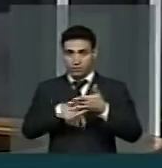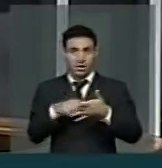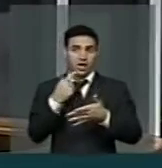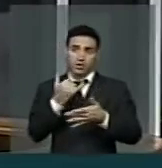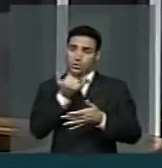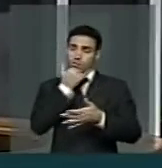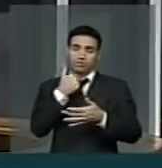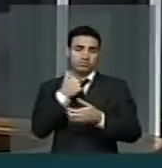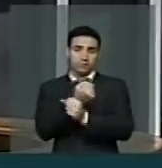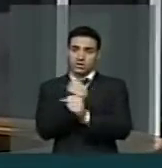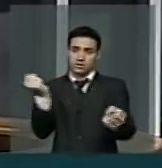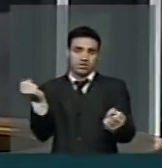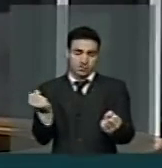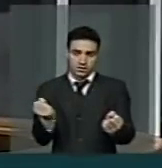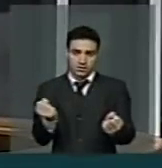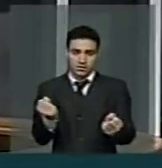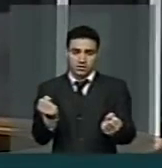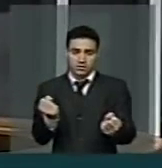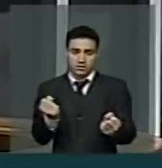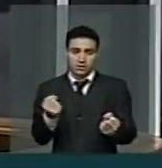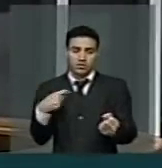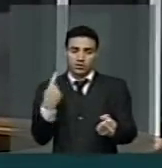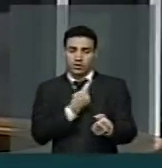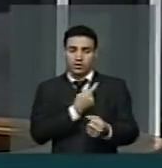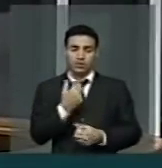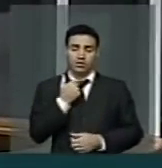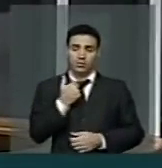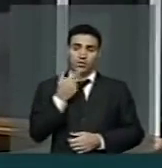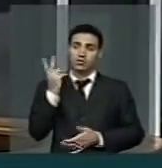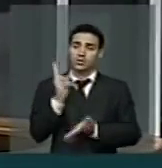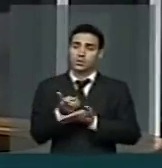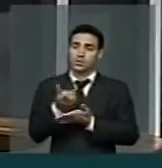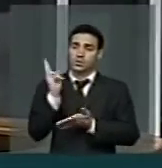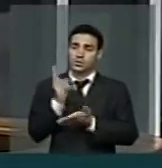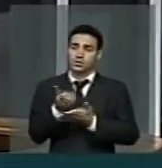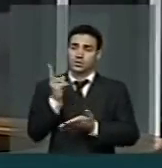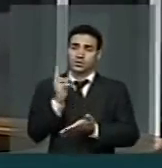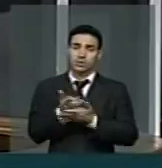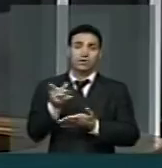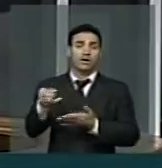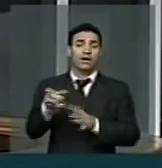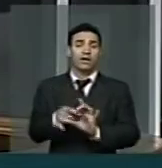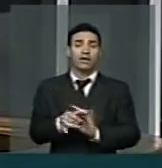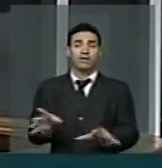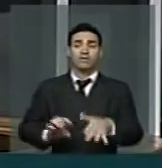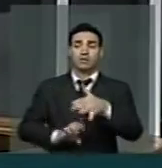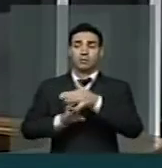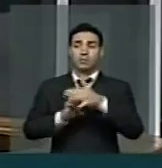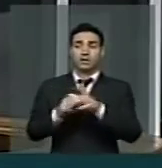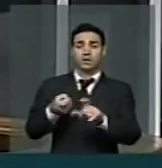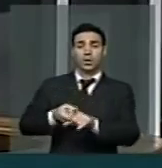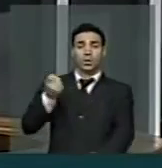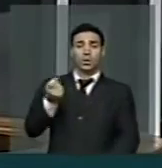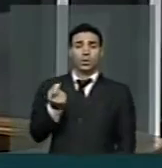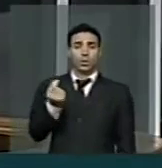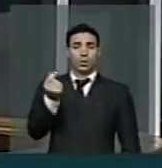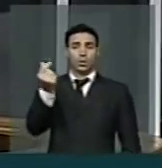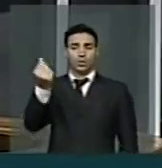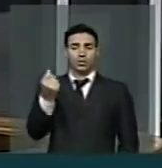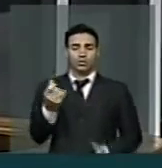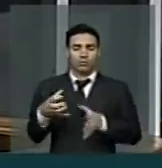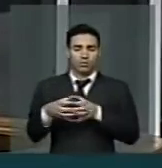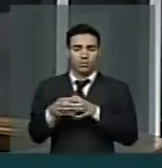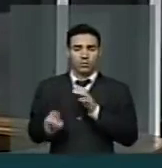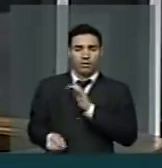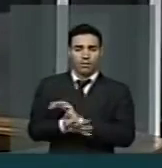É inadmissível. Nós não podemos continuar alimentando o lucro indiscriminado desses cartéis que